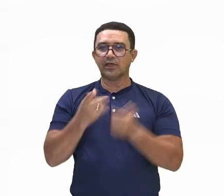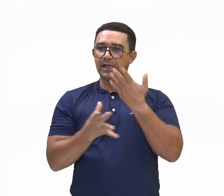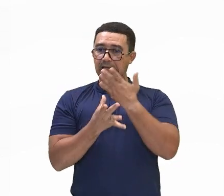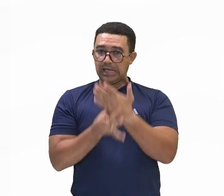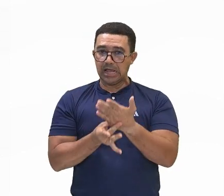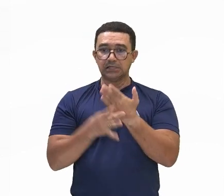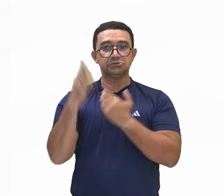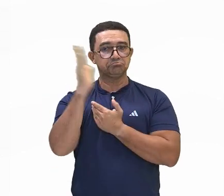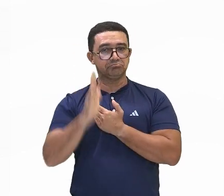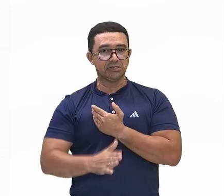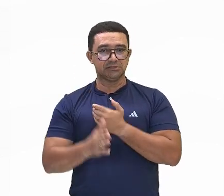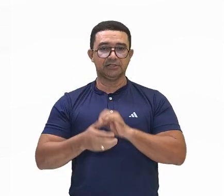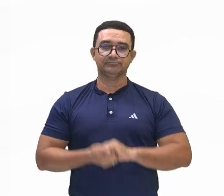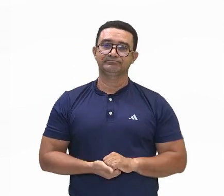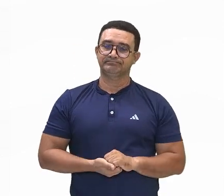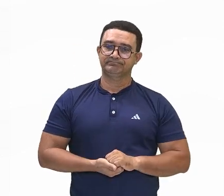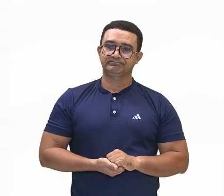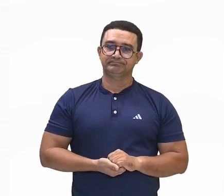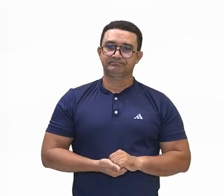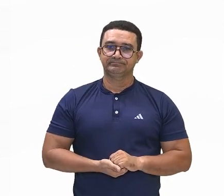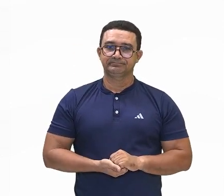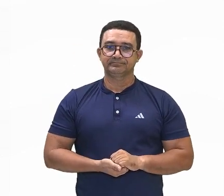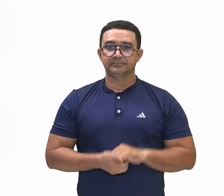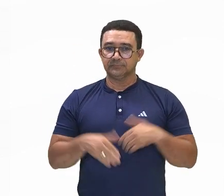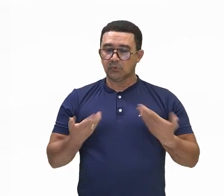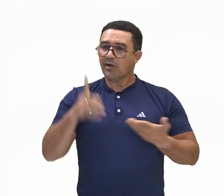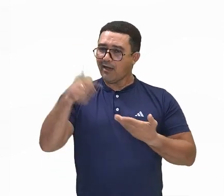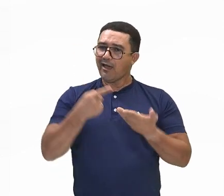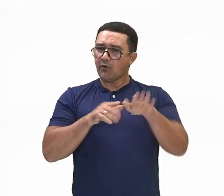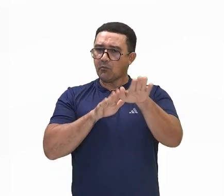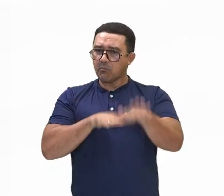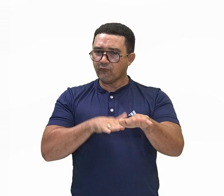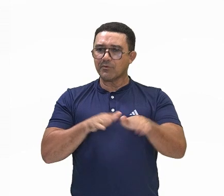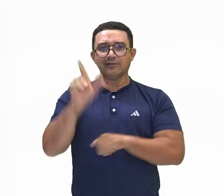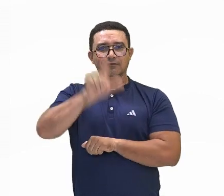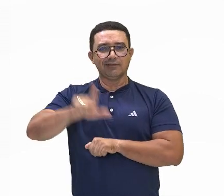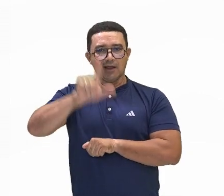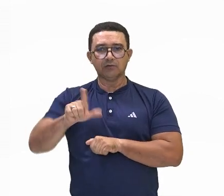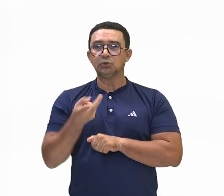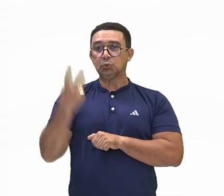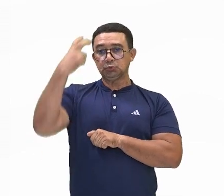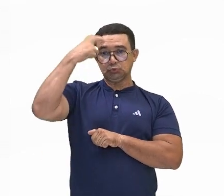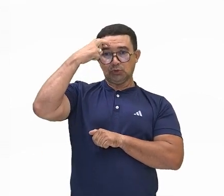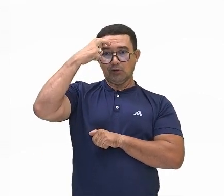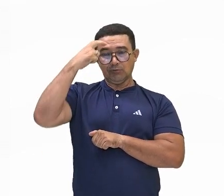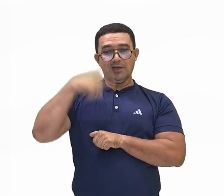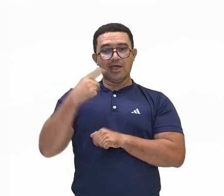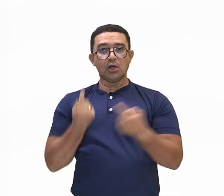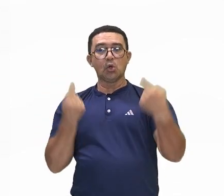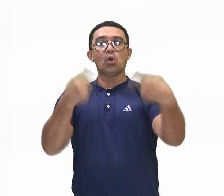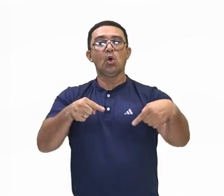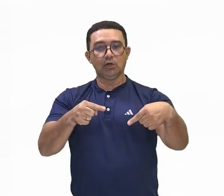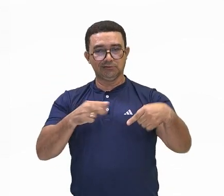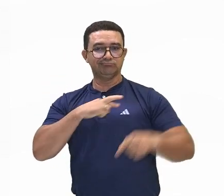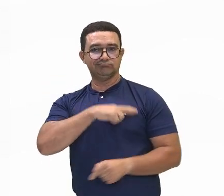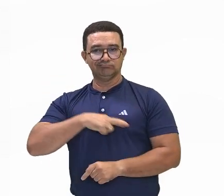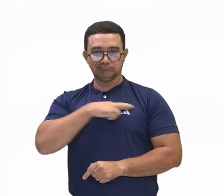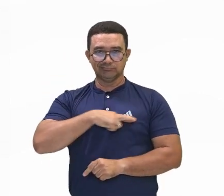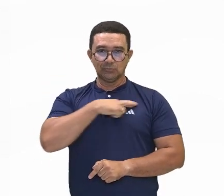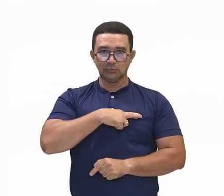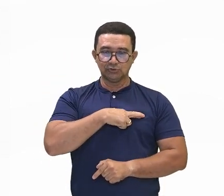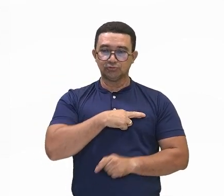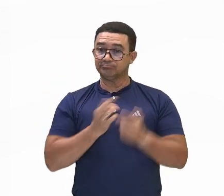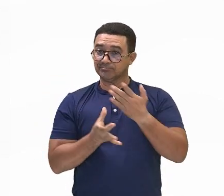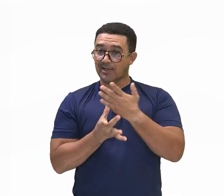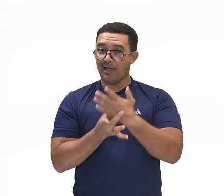realismo brasileiro. Então, olha o que nós vamos ter. Foi um movimento literário e cultural em oposição ao romantismo. O